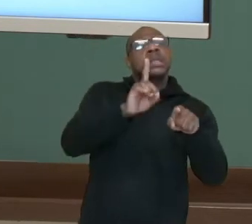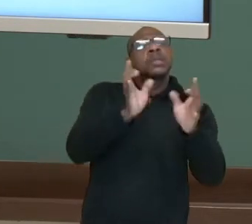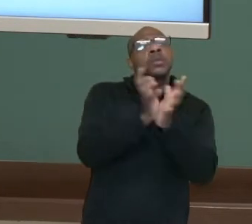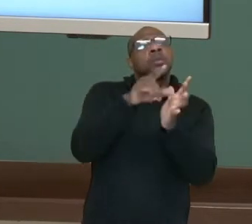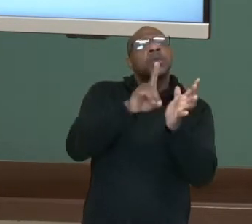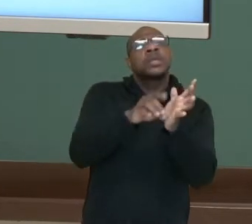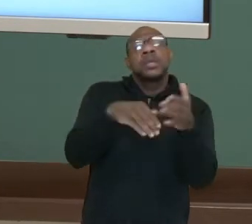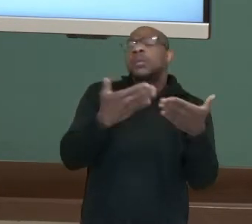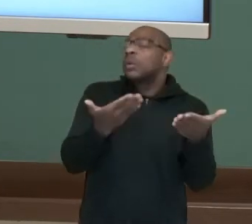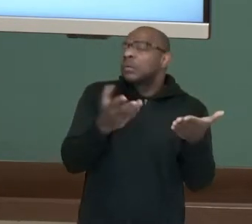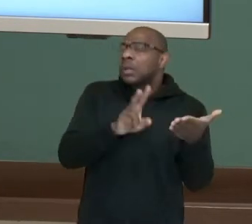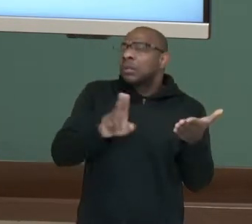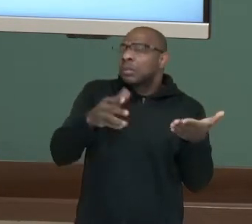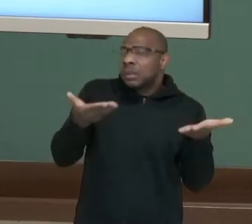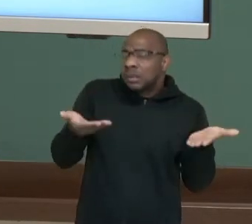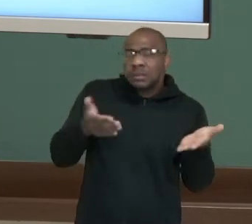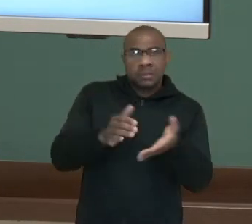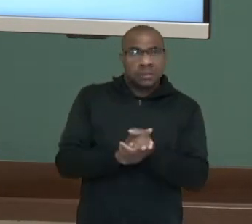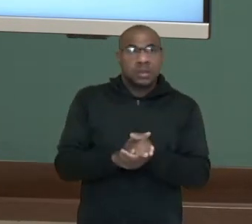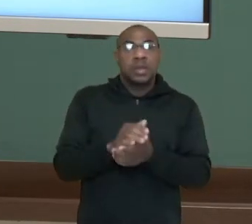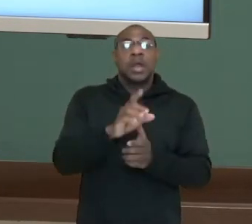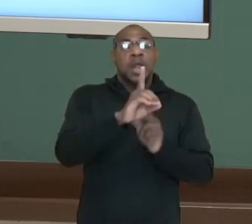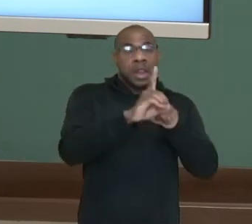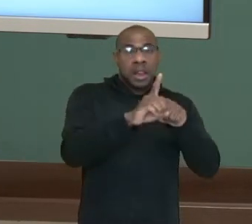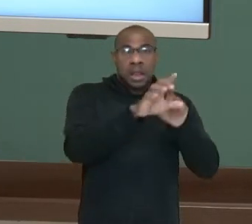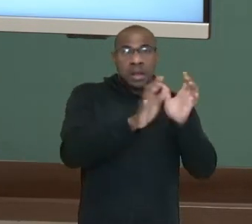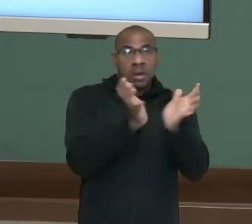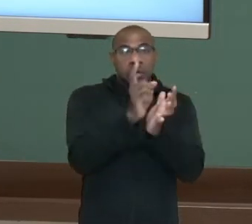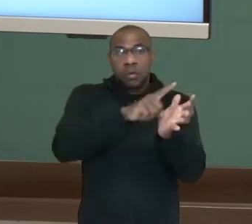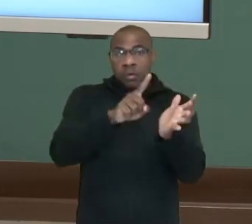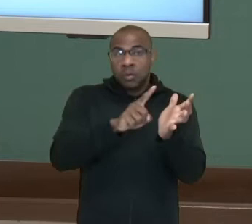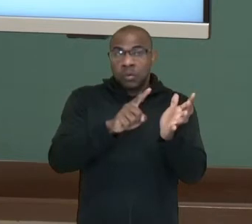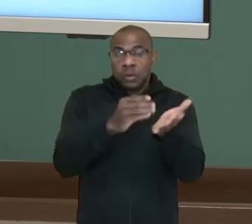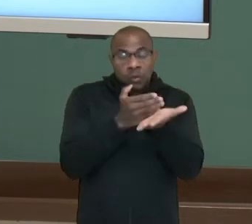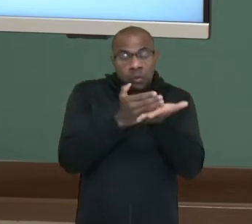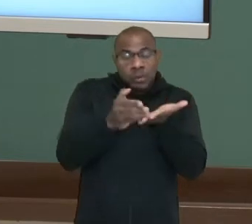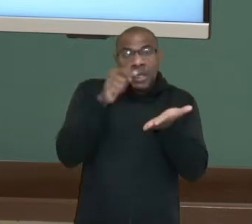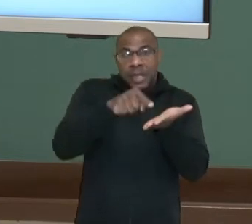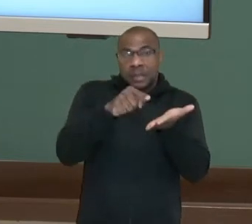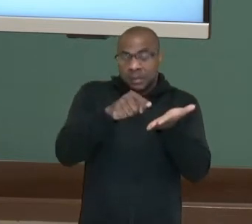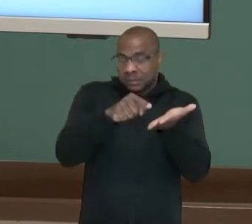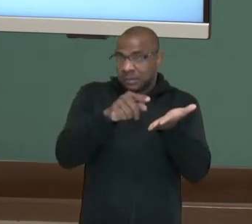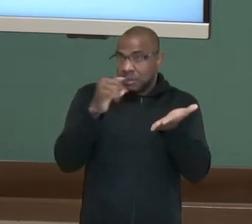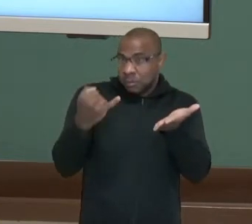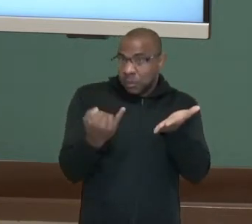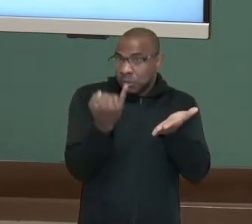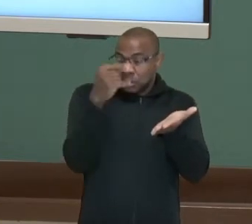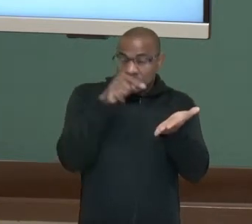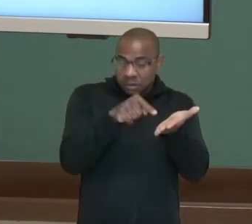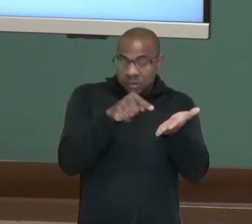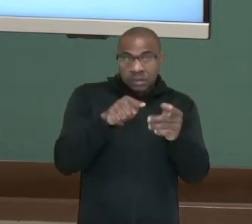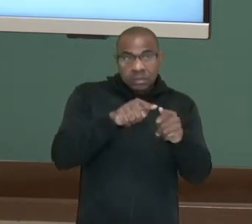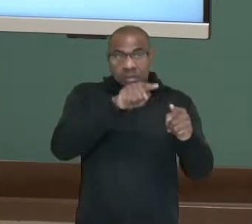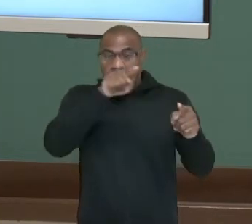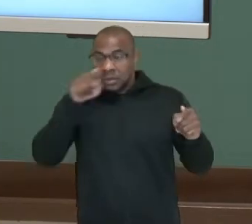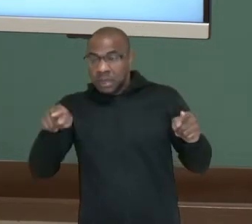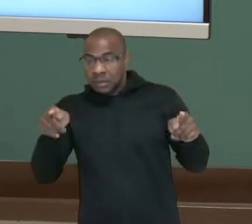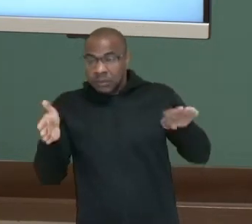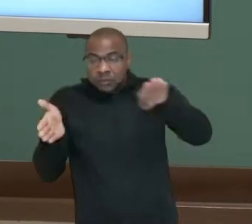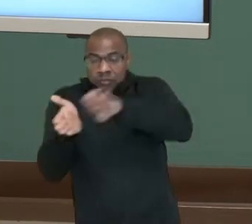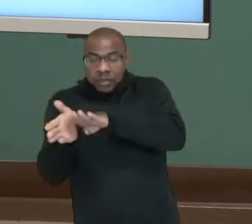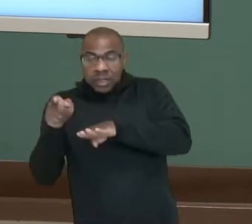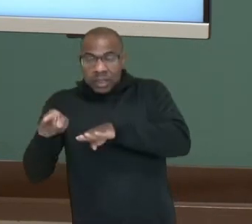Então, reforçando, o conjunto domínio é o que domina, é o importantão. O conjunto imagem é onde eu